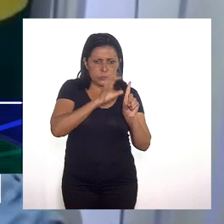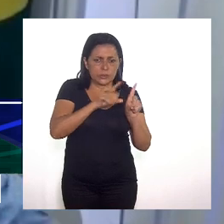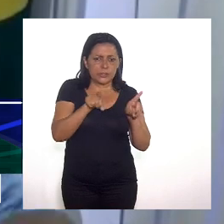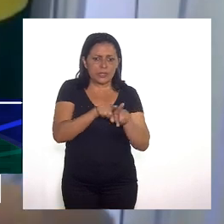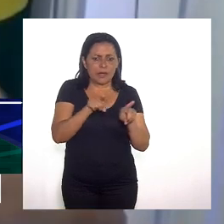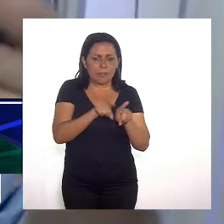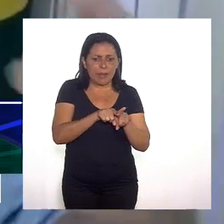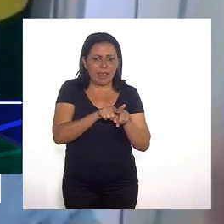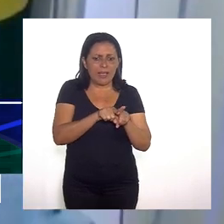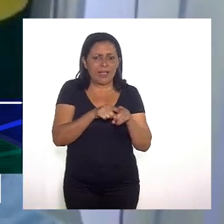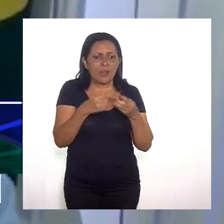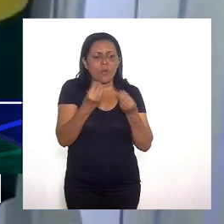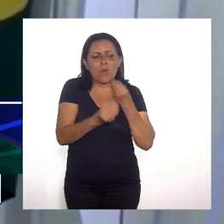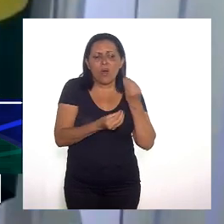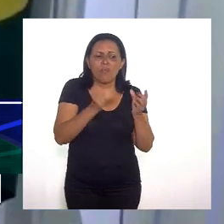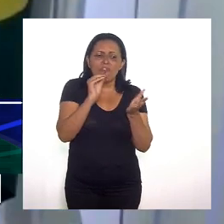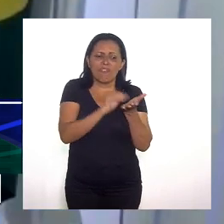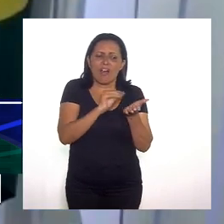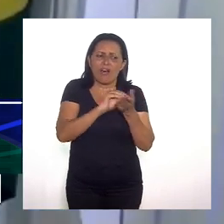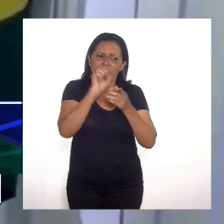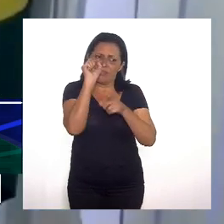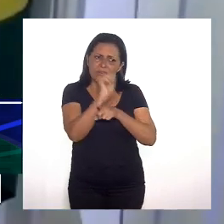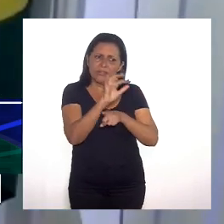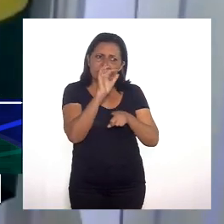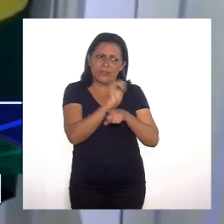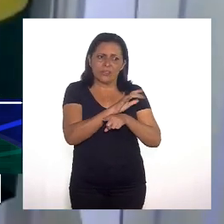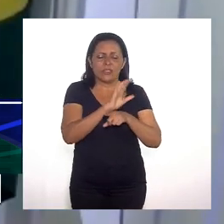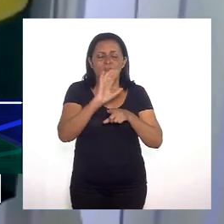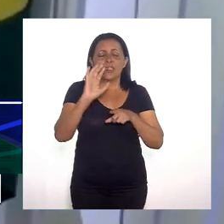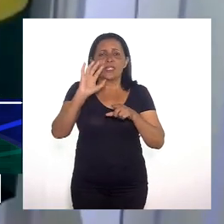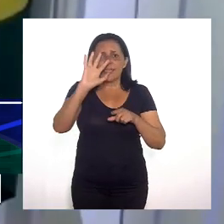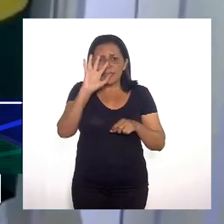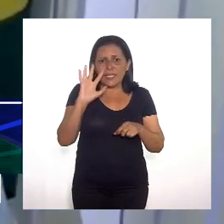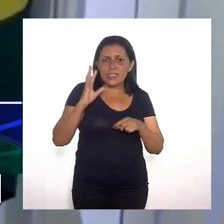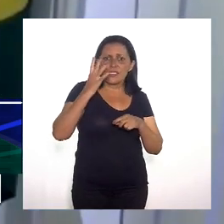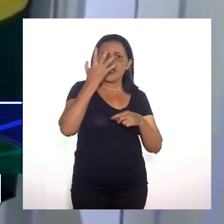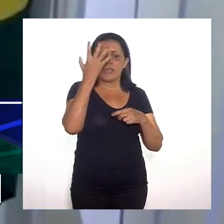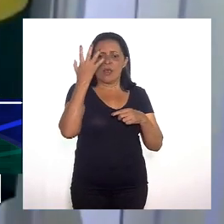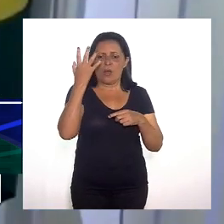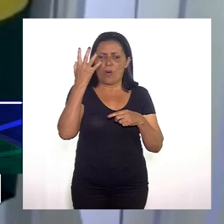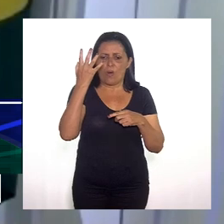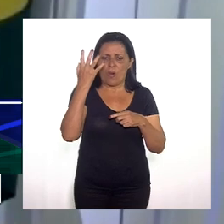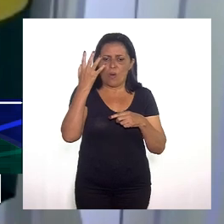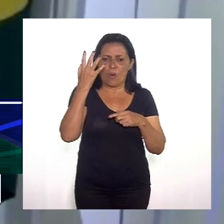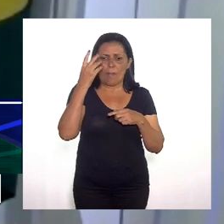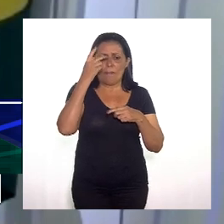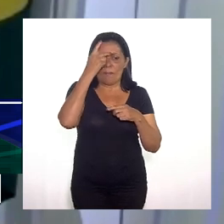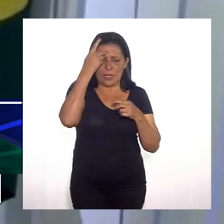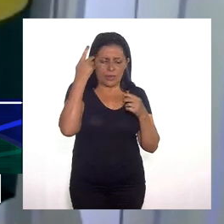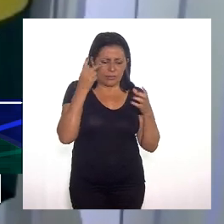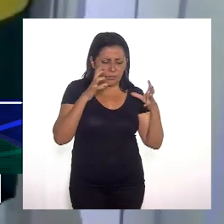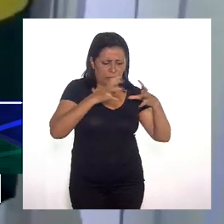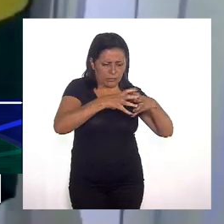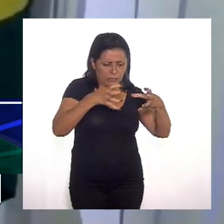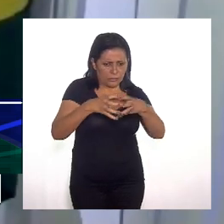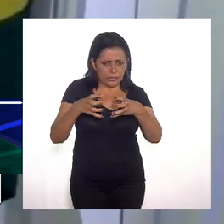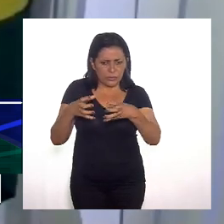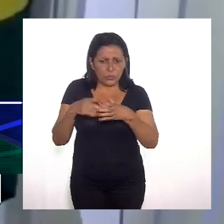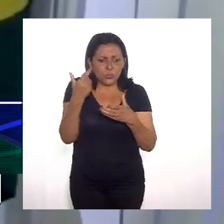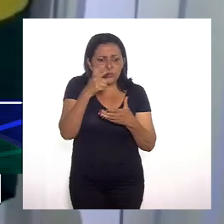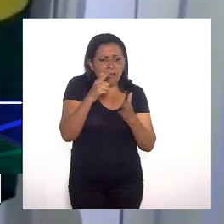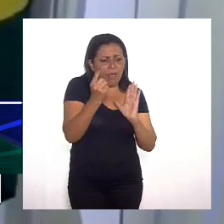de ponto, desrespeito às decisões tomadas pela categoria, sim, inexistência de protocolos